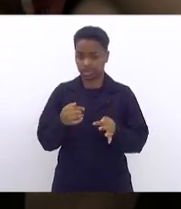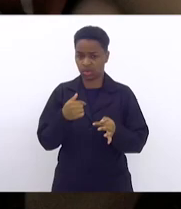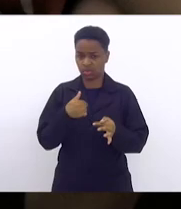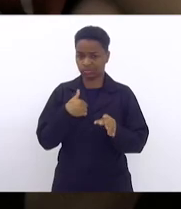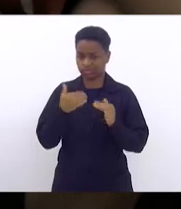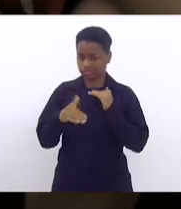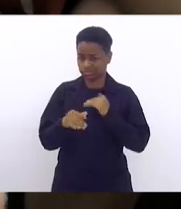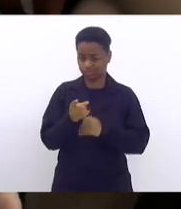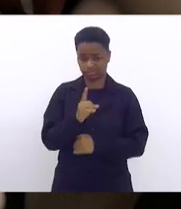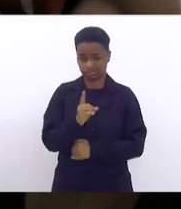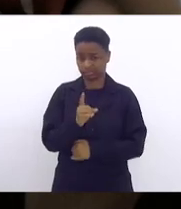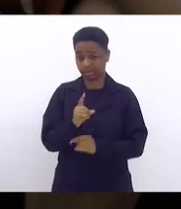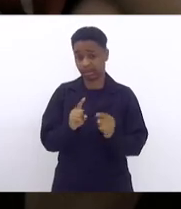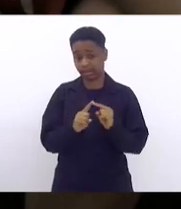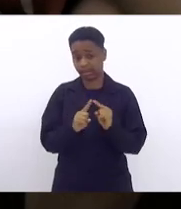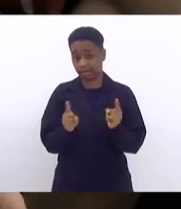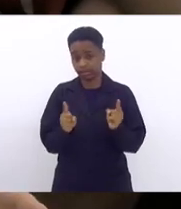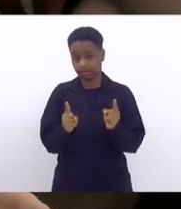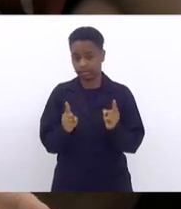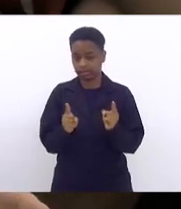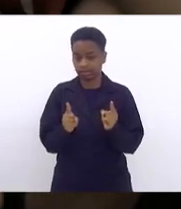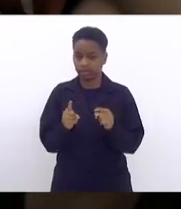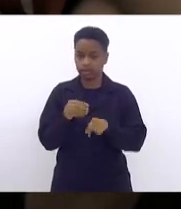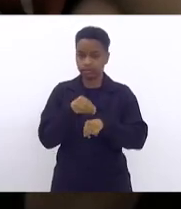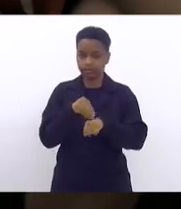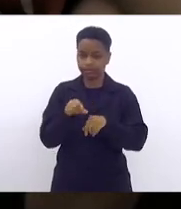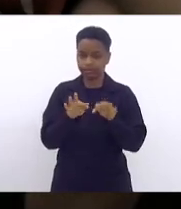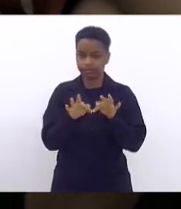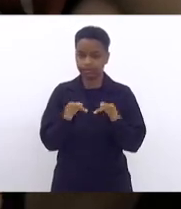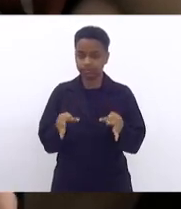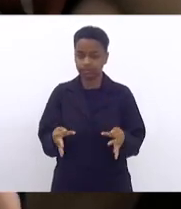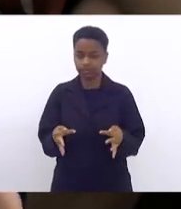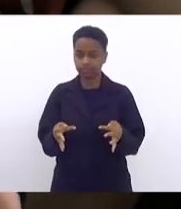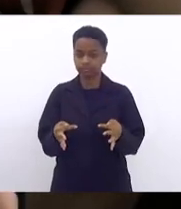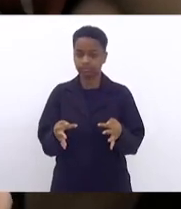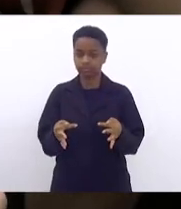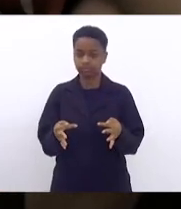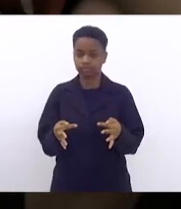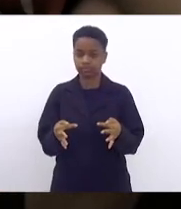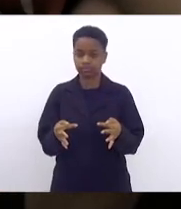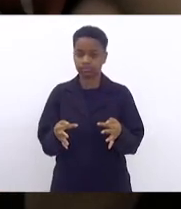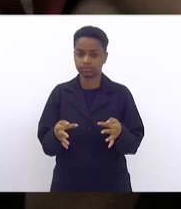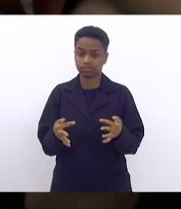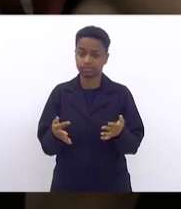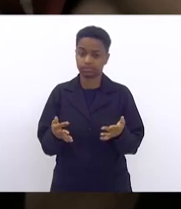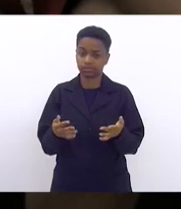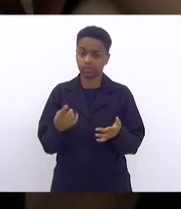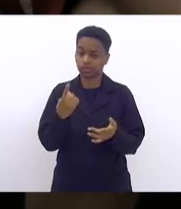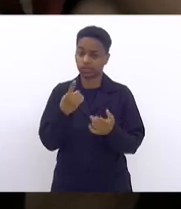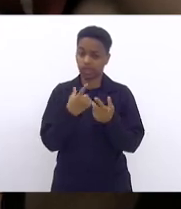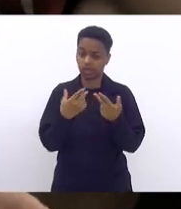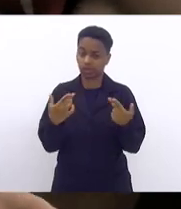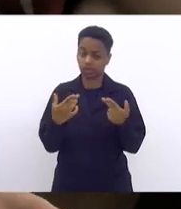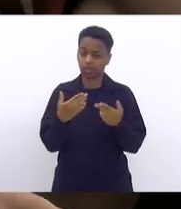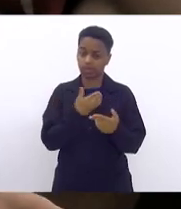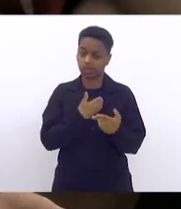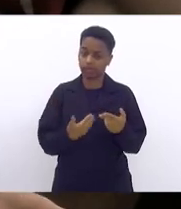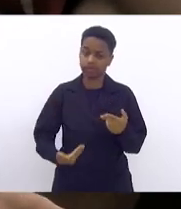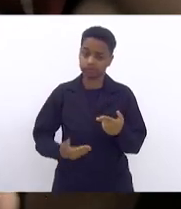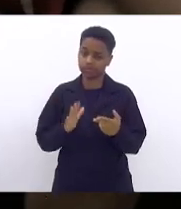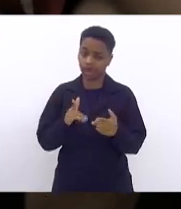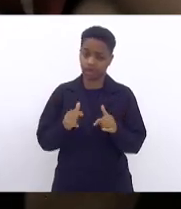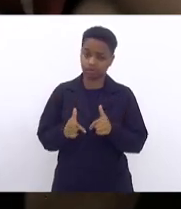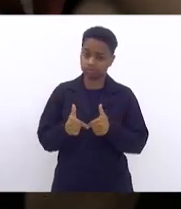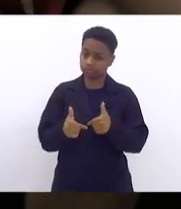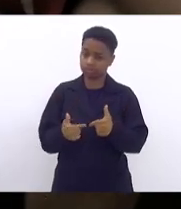divergências. Mas é uma indicação simples de algo que o governo já regulamentou por